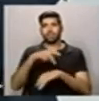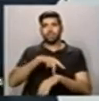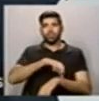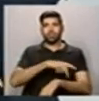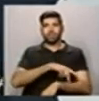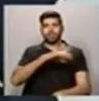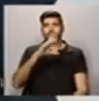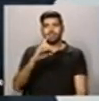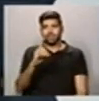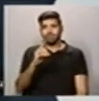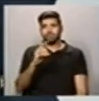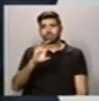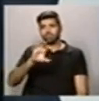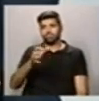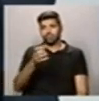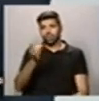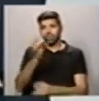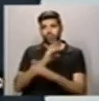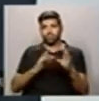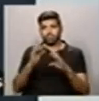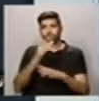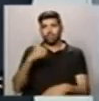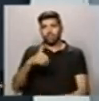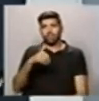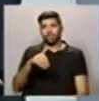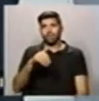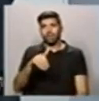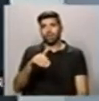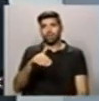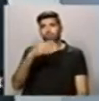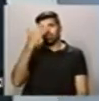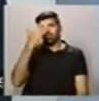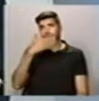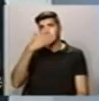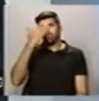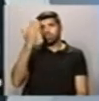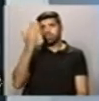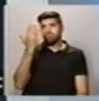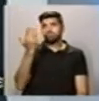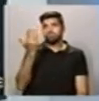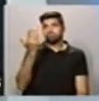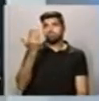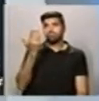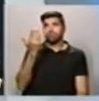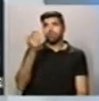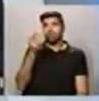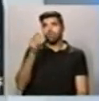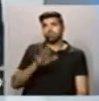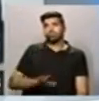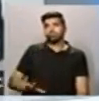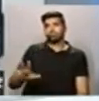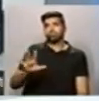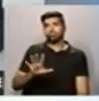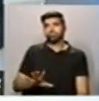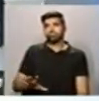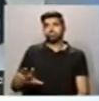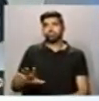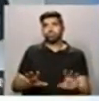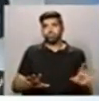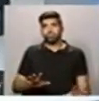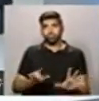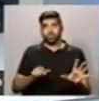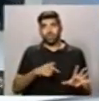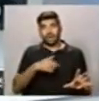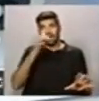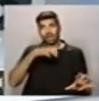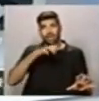graus. Para o continente europeu, vamos ter um dia que caracteriza sobretudo no Mediterrâneo Oriental com muita instabilidade, com a